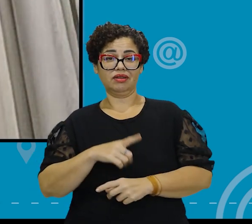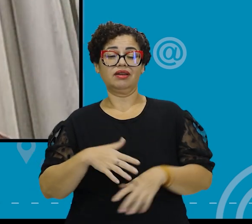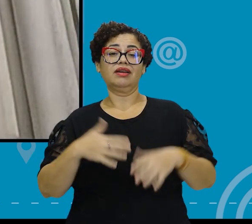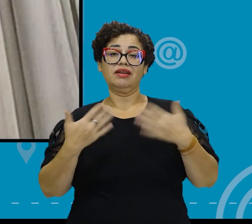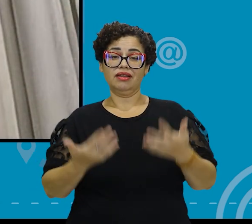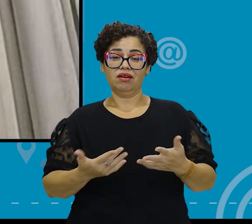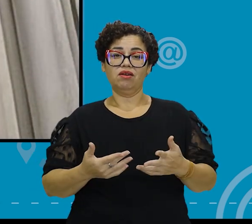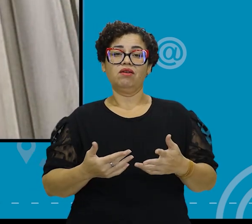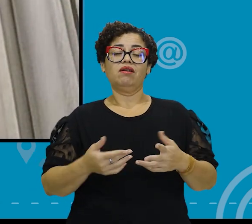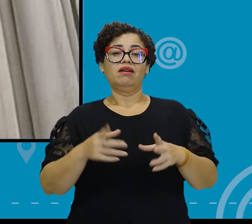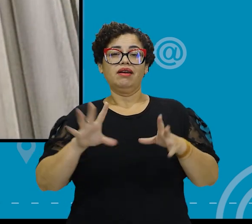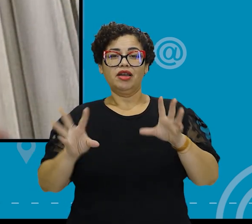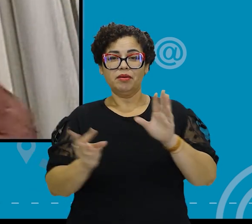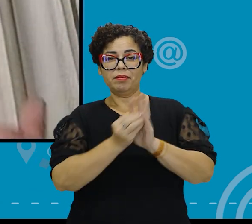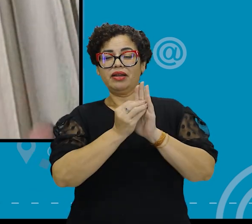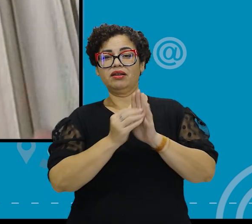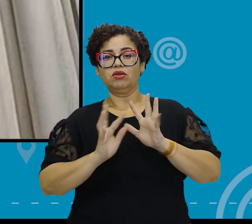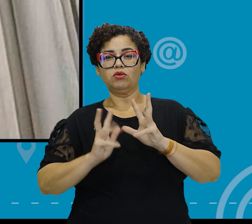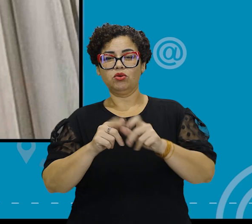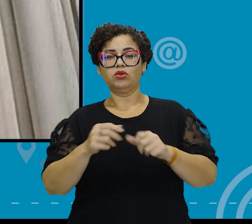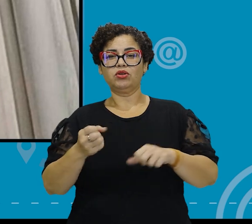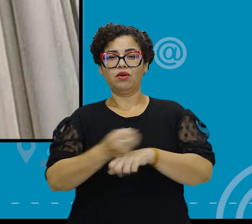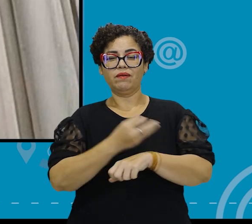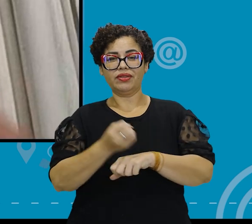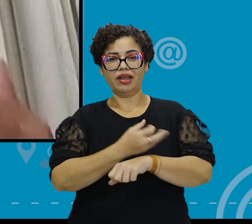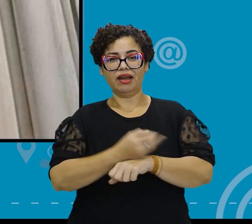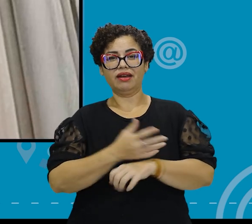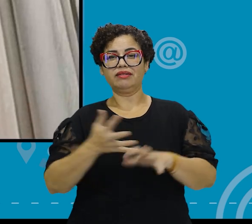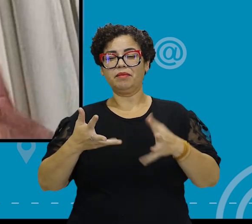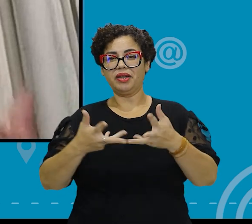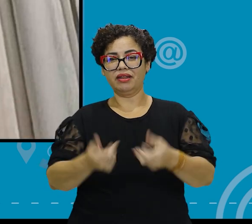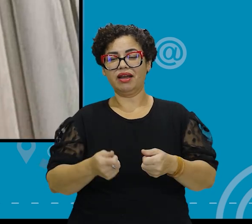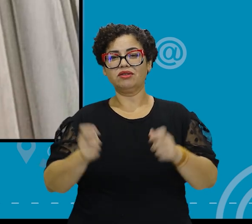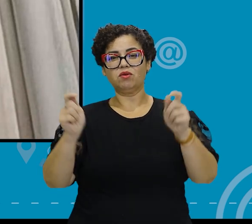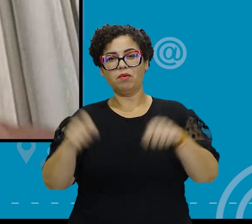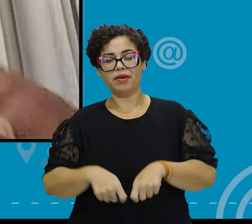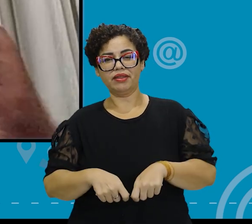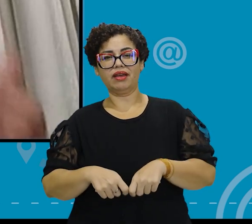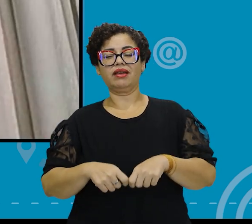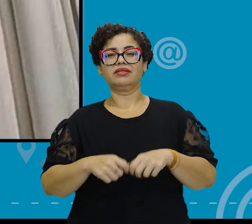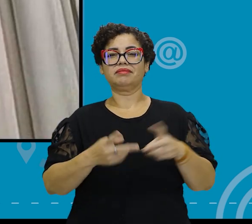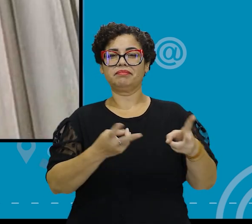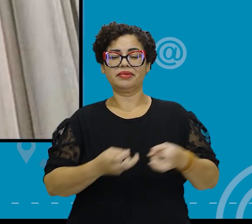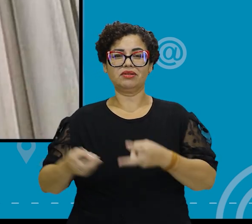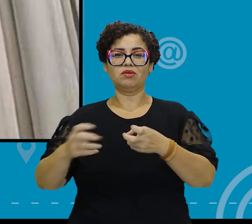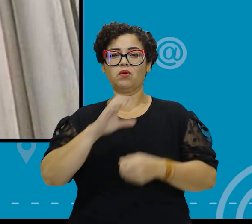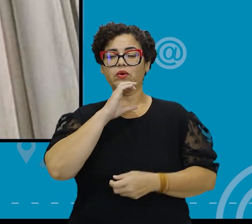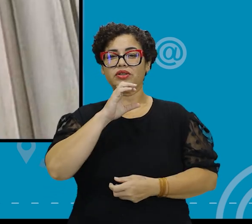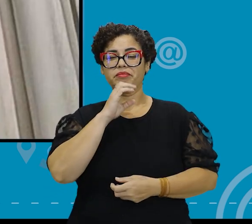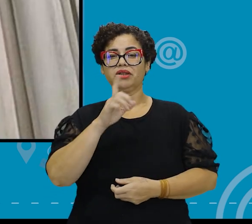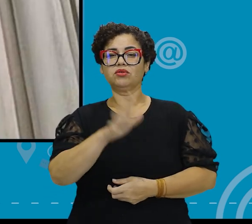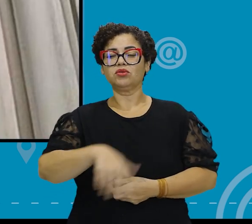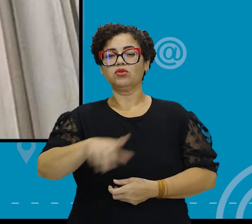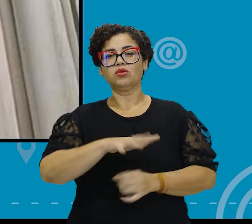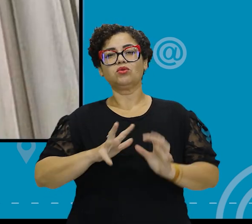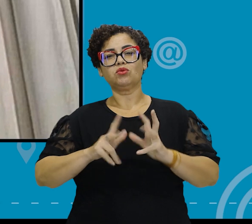a implantação de todas essas novidades, habilidades, competências, dimensões do conhecimento, isso